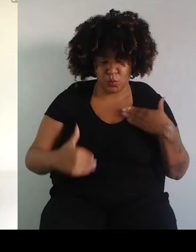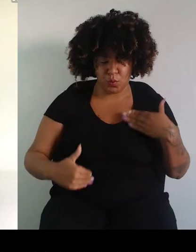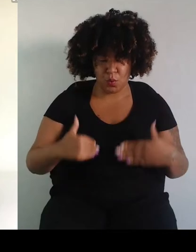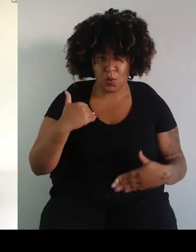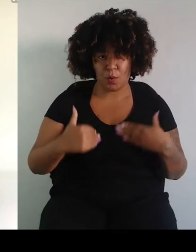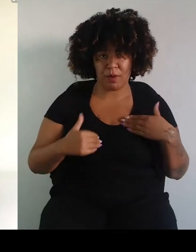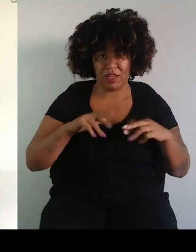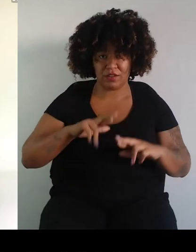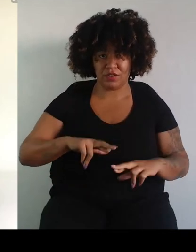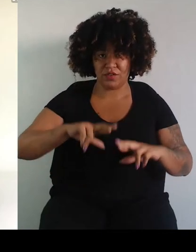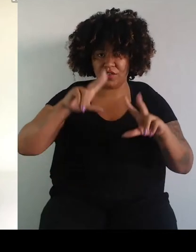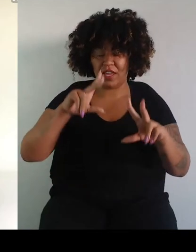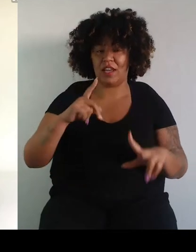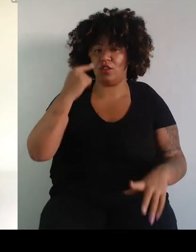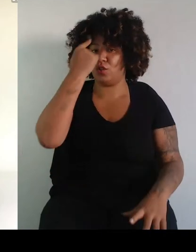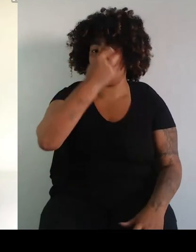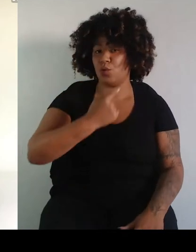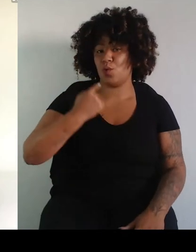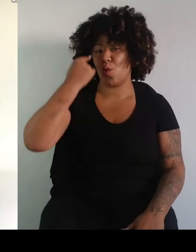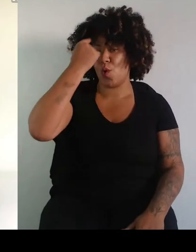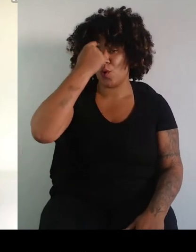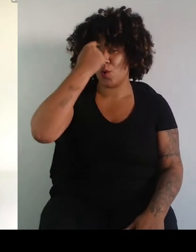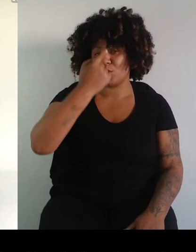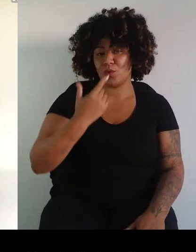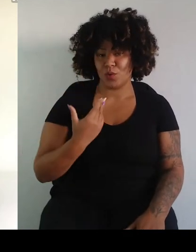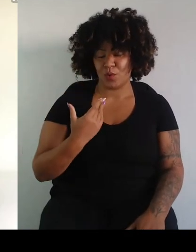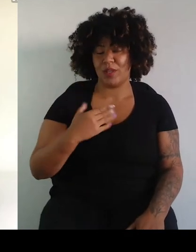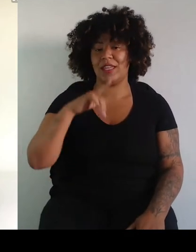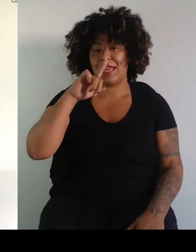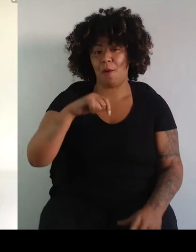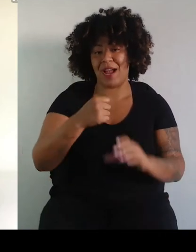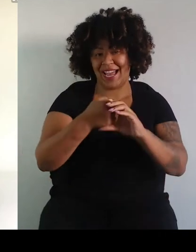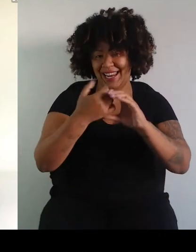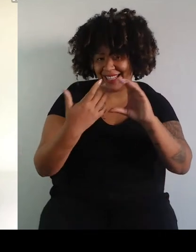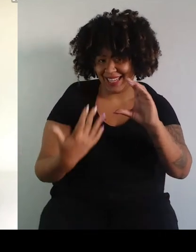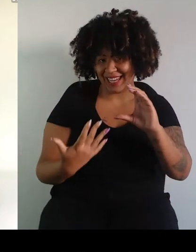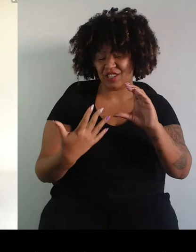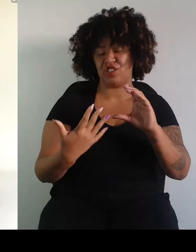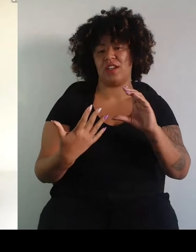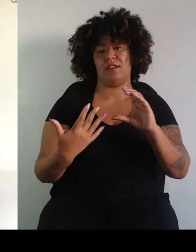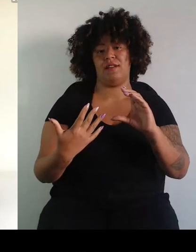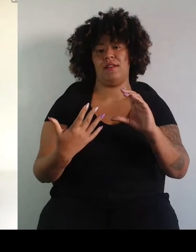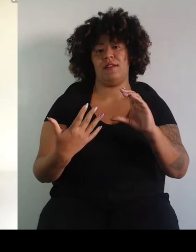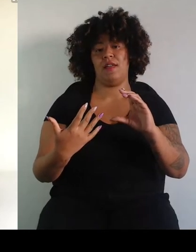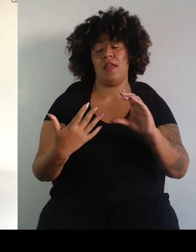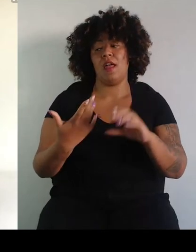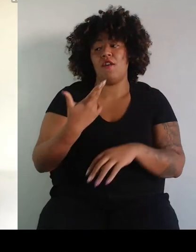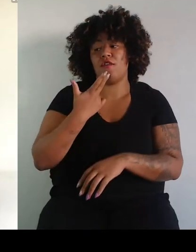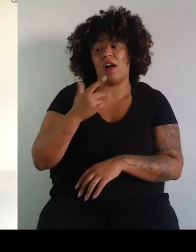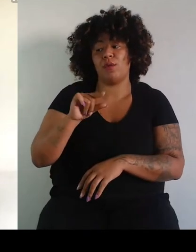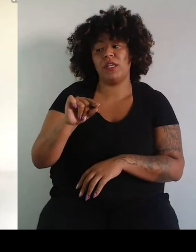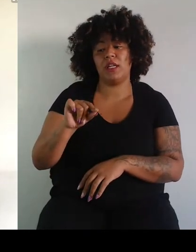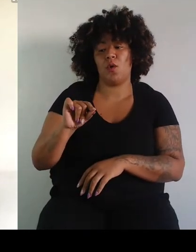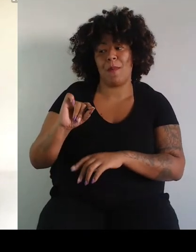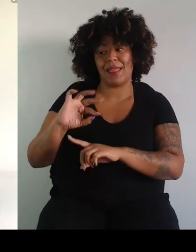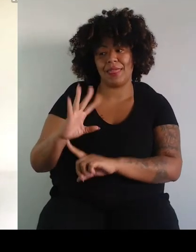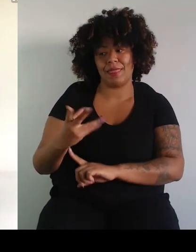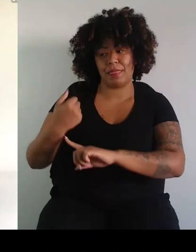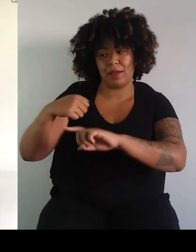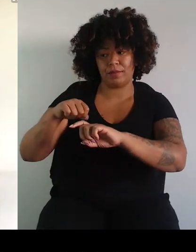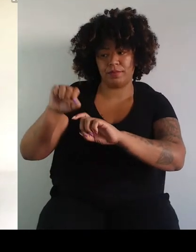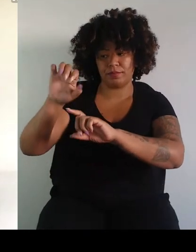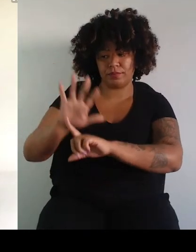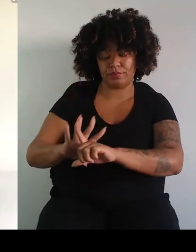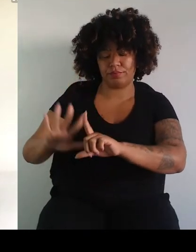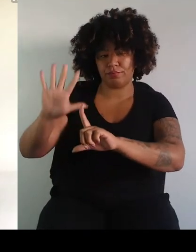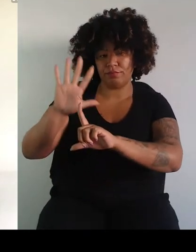né estruturação da personalidade pelo rosto eu diria se uma dessas obras é como é como